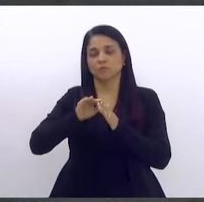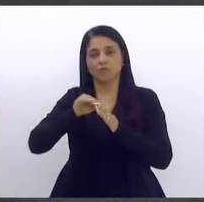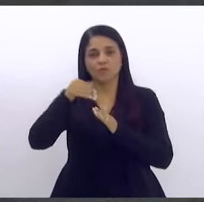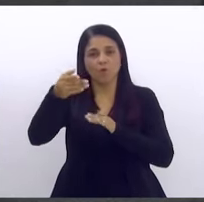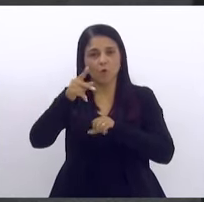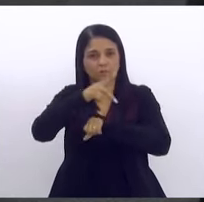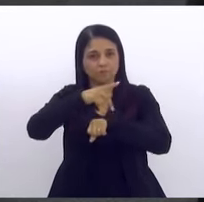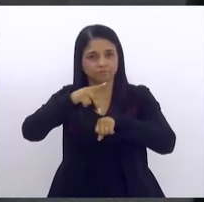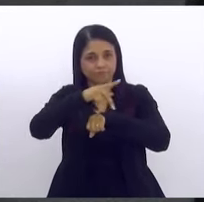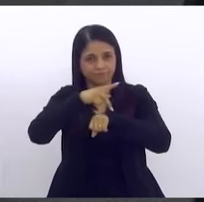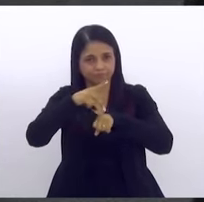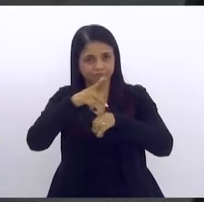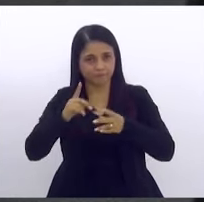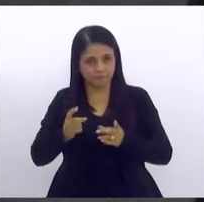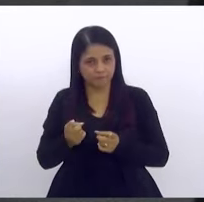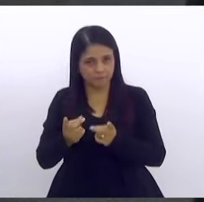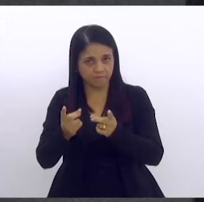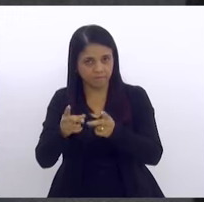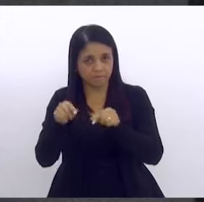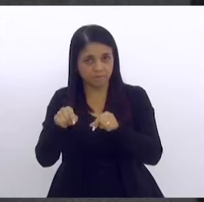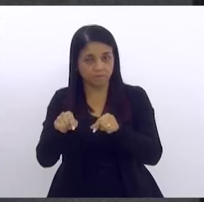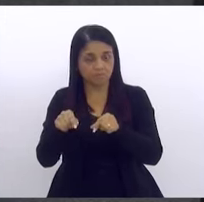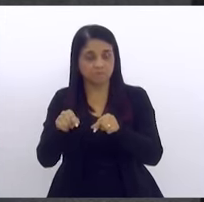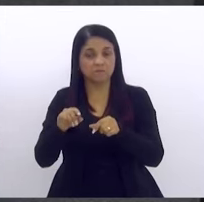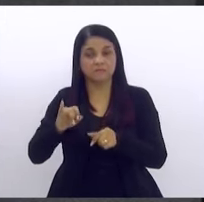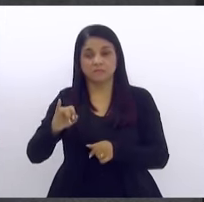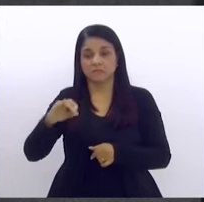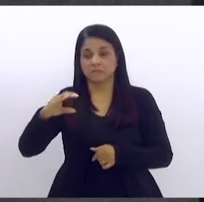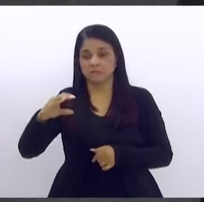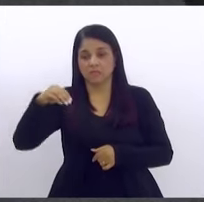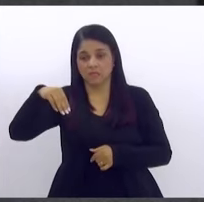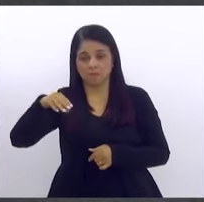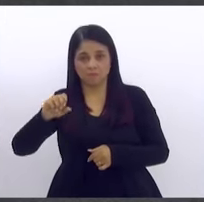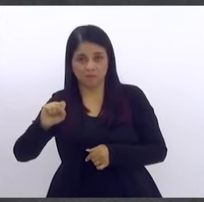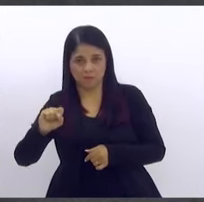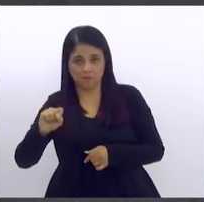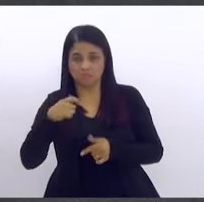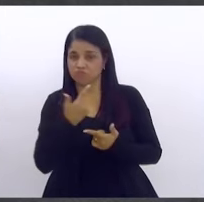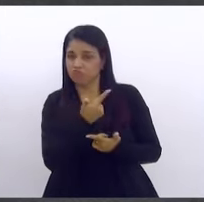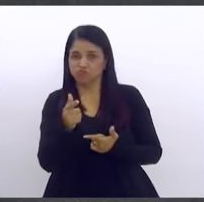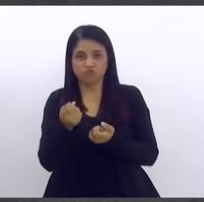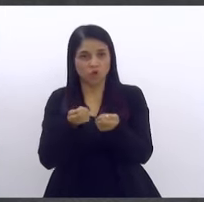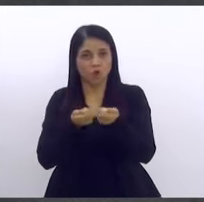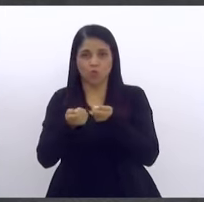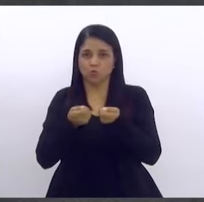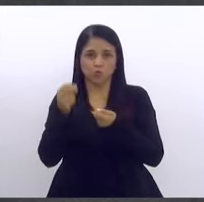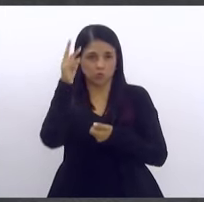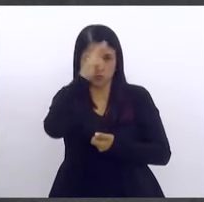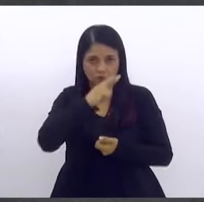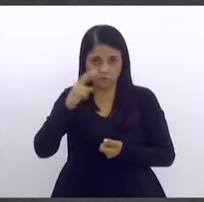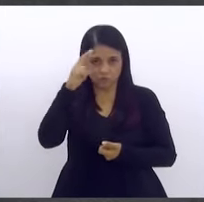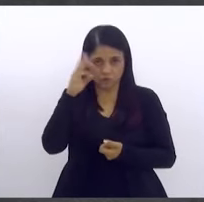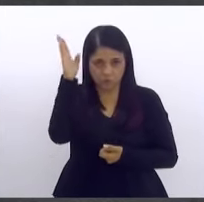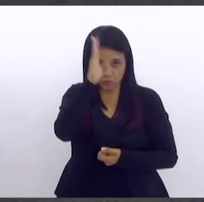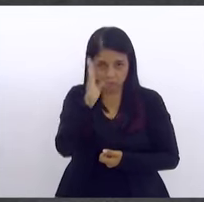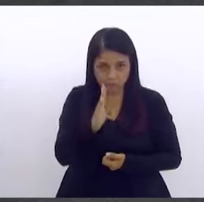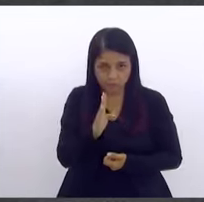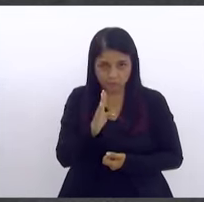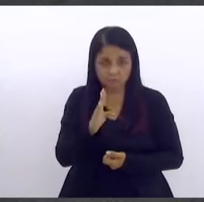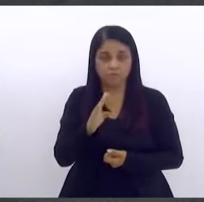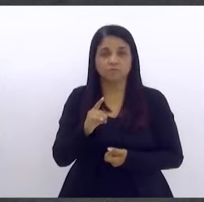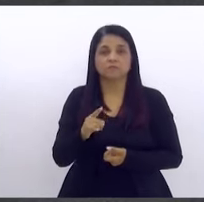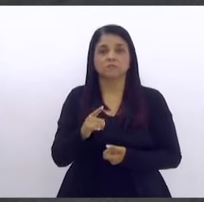sendo realizadas sem nenhum controle do fisco nacional e dos